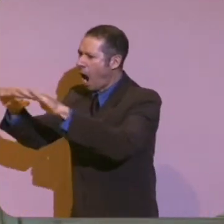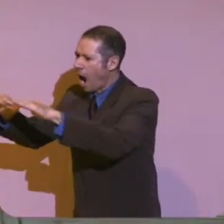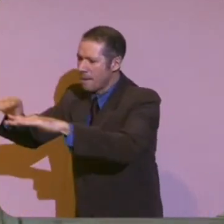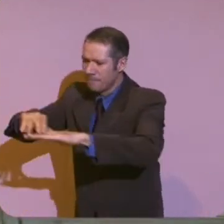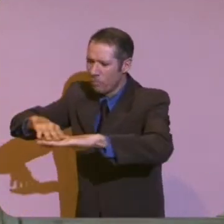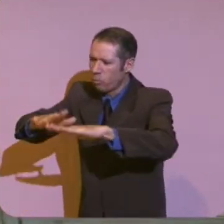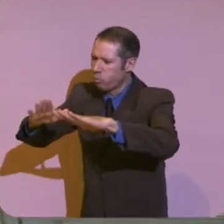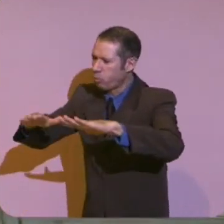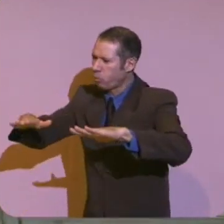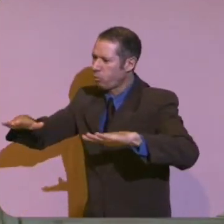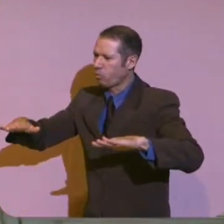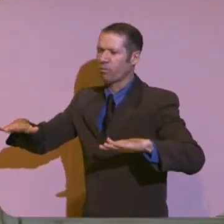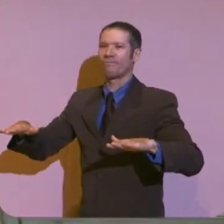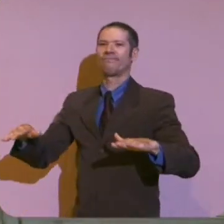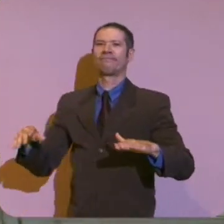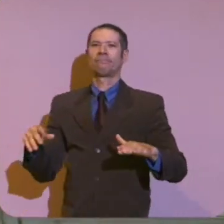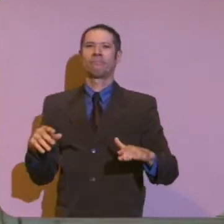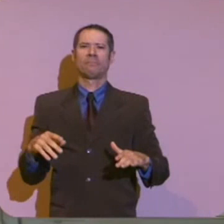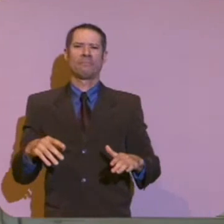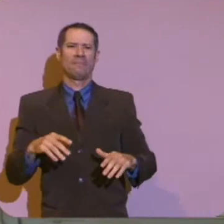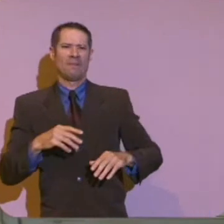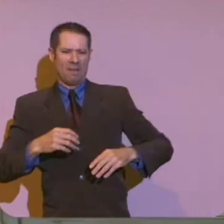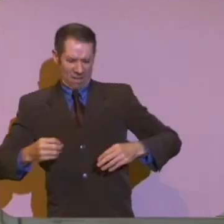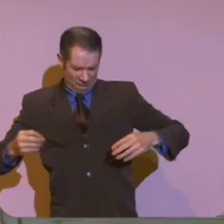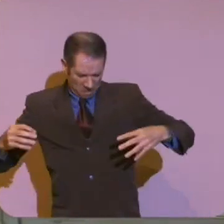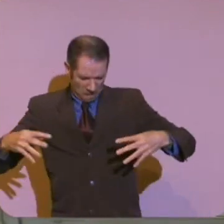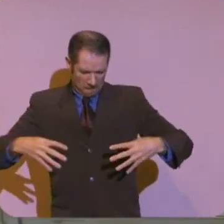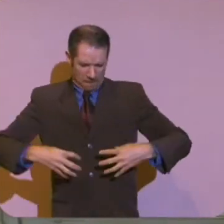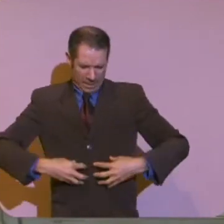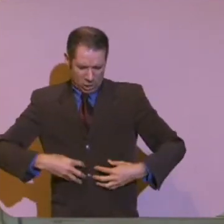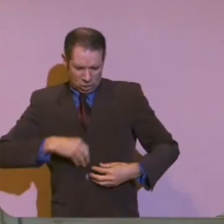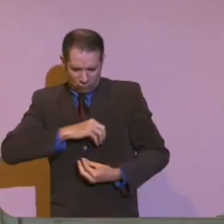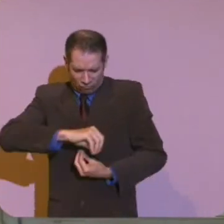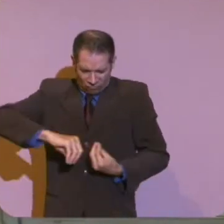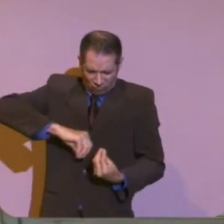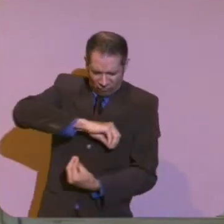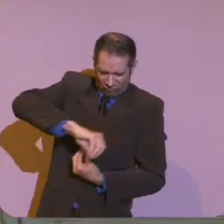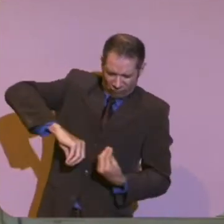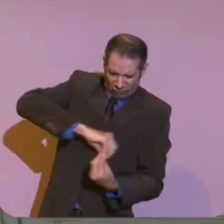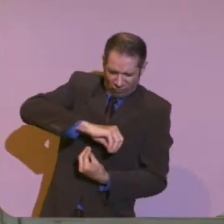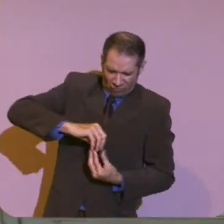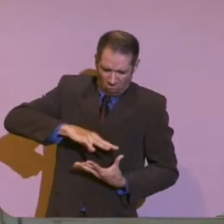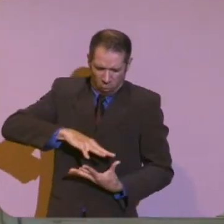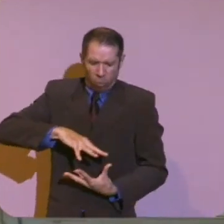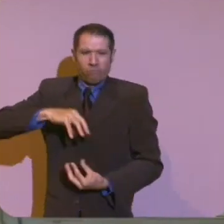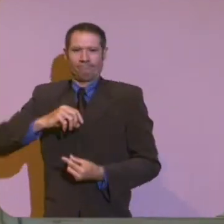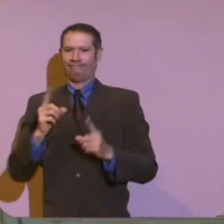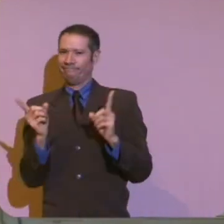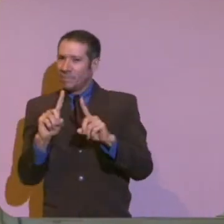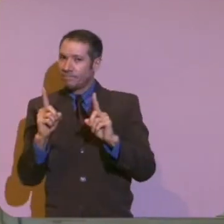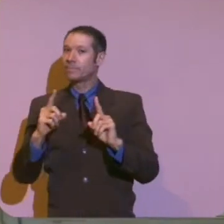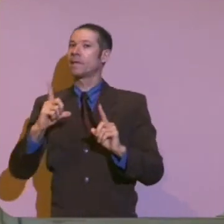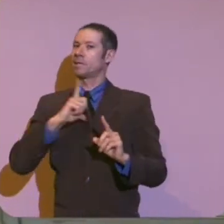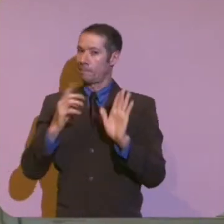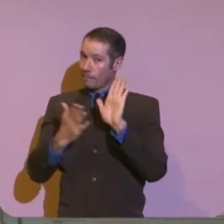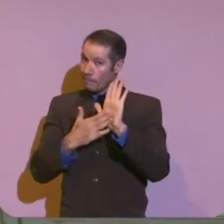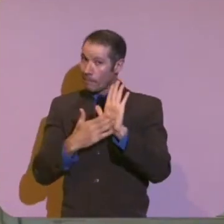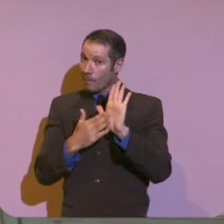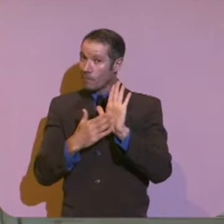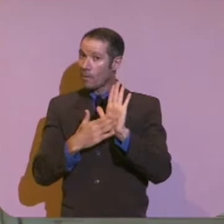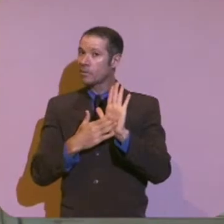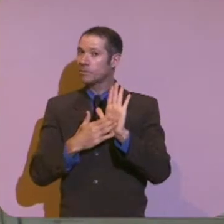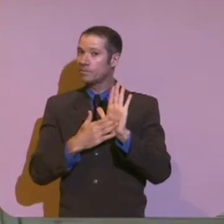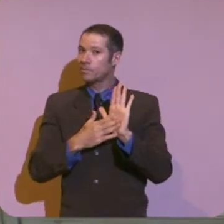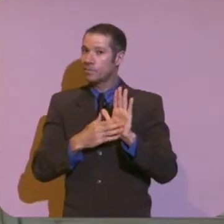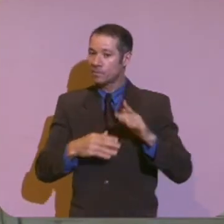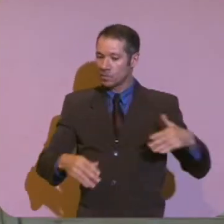Alguns dizem que ele era tão indigesto que nem o peixe conseguiu com ele, né? Mas Deus tinha um propósito e lançou lá